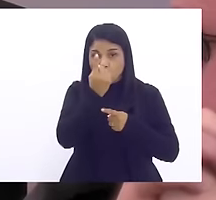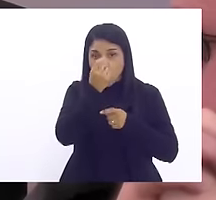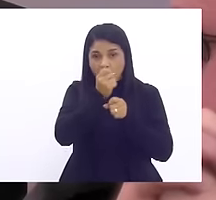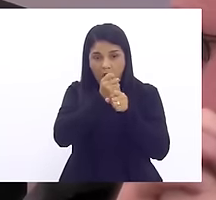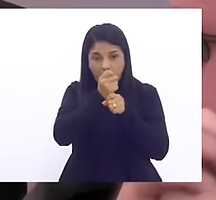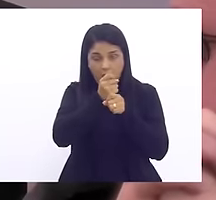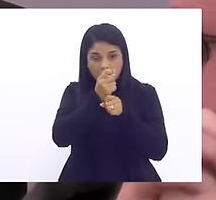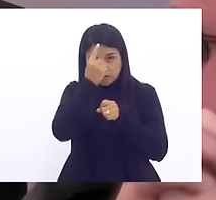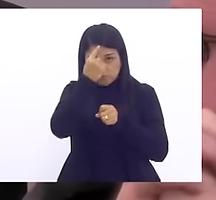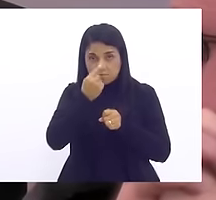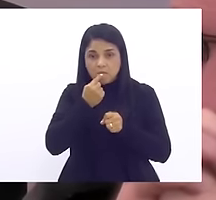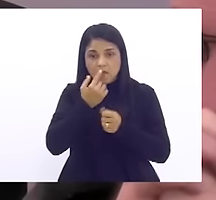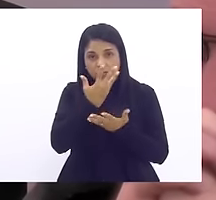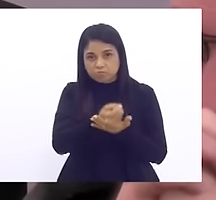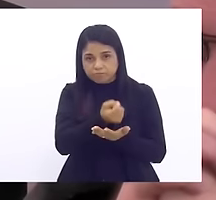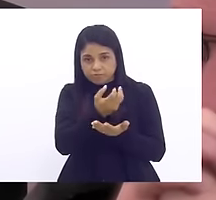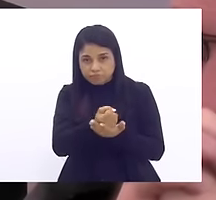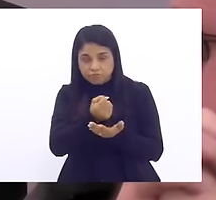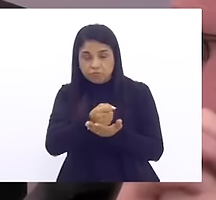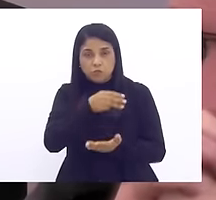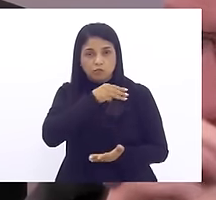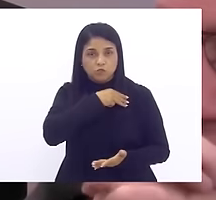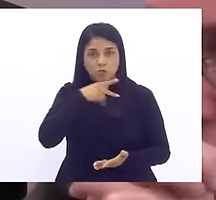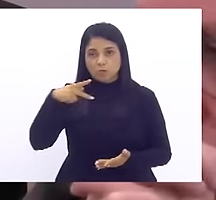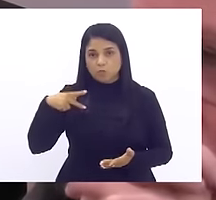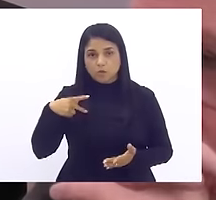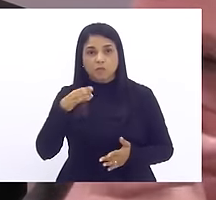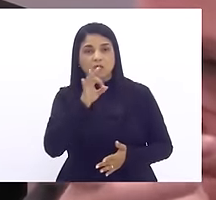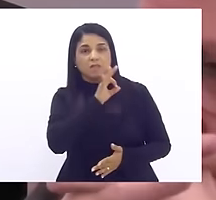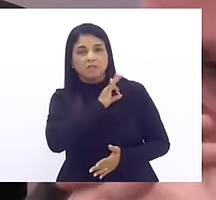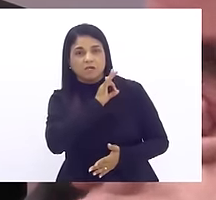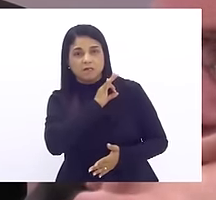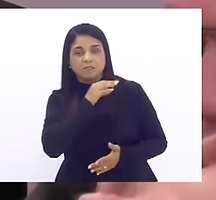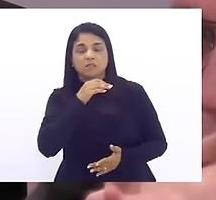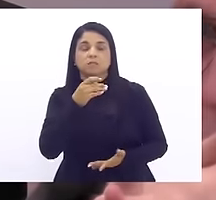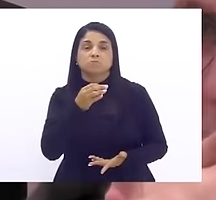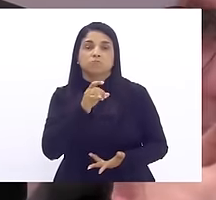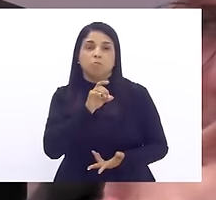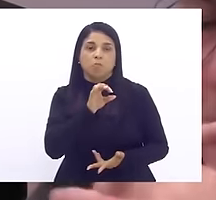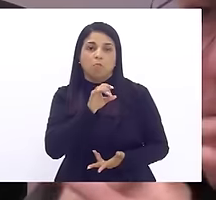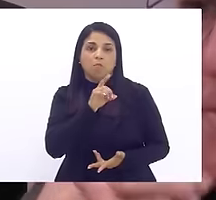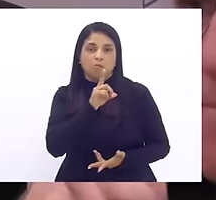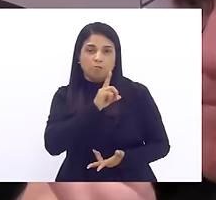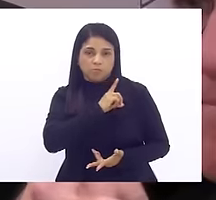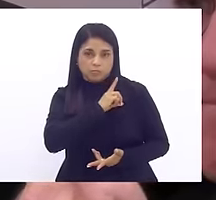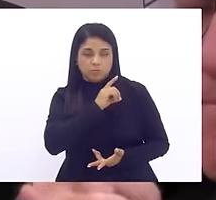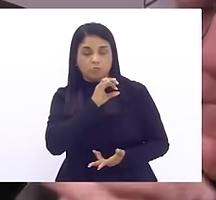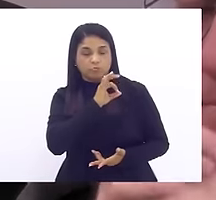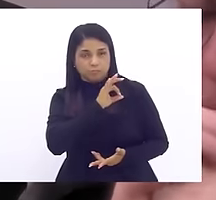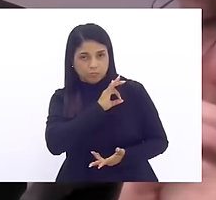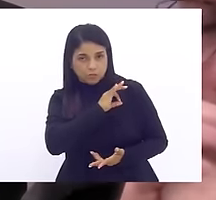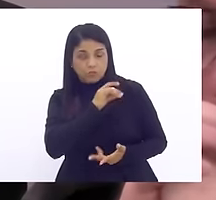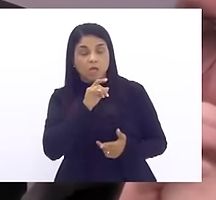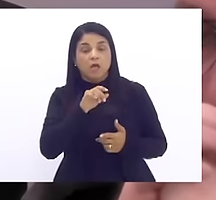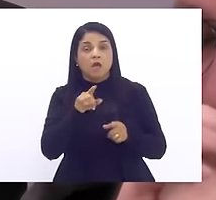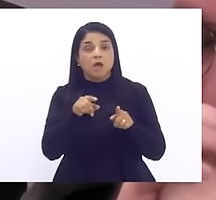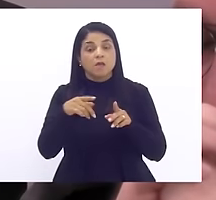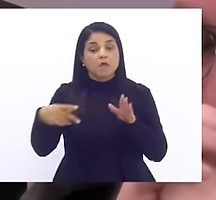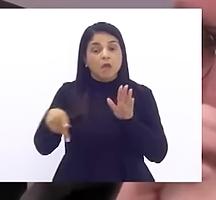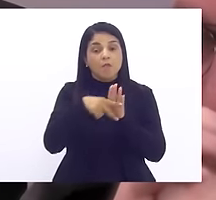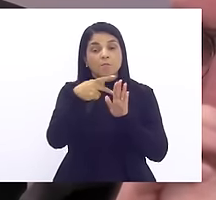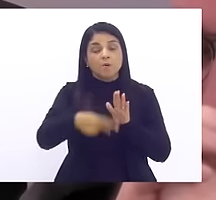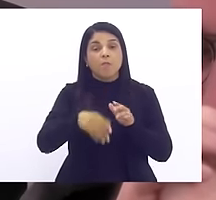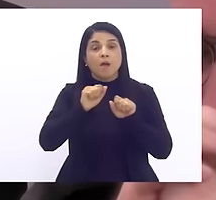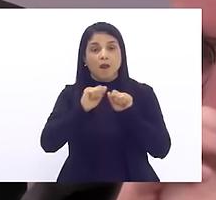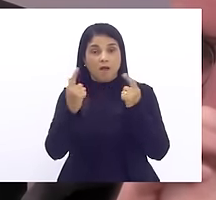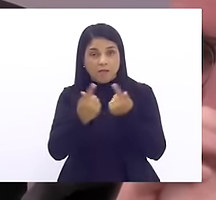ano para construir no Ministério Público delegacia de polícia que estaria de polícia militar e a própria alérgica pode me comunicar pode comunicar